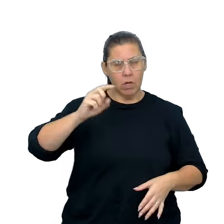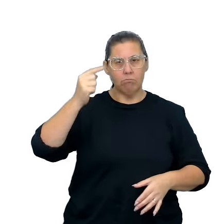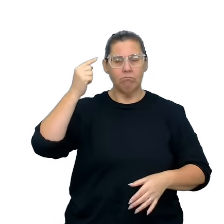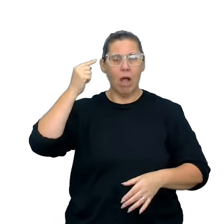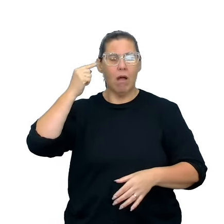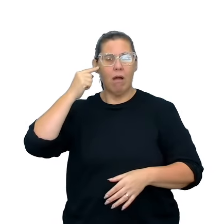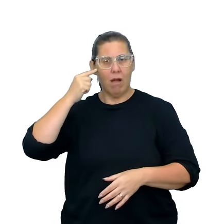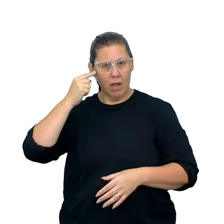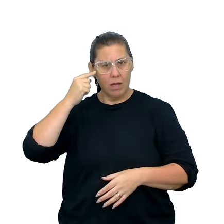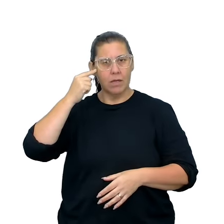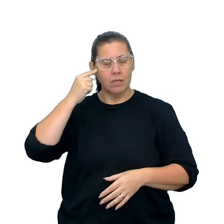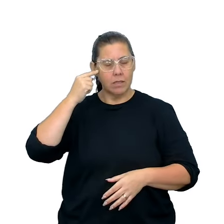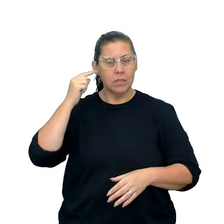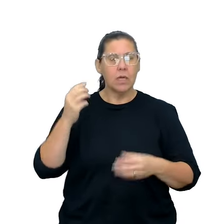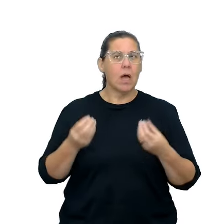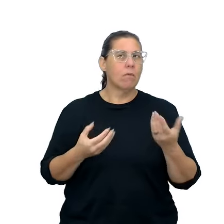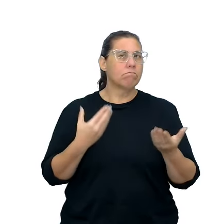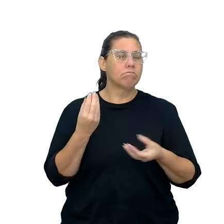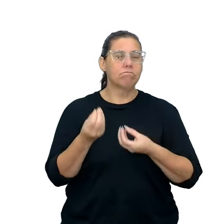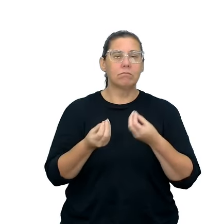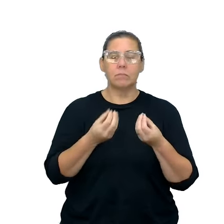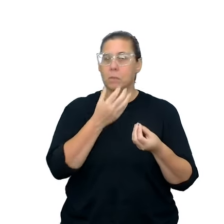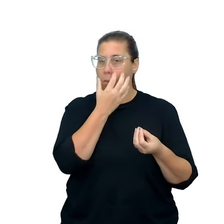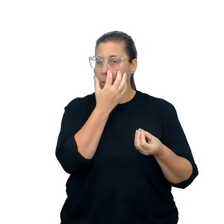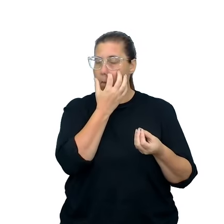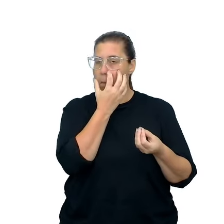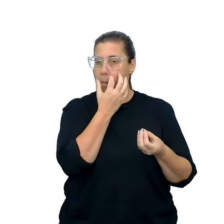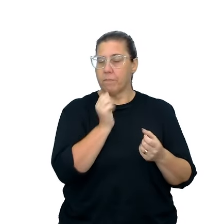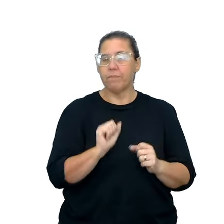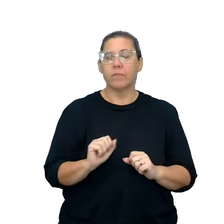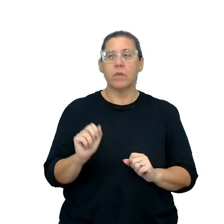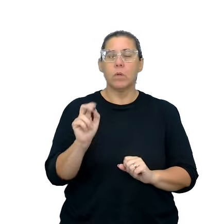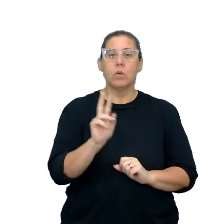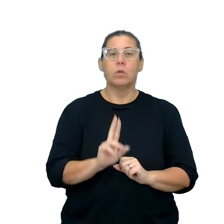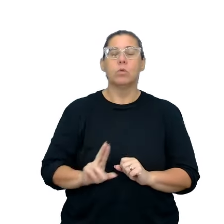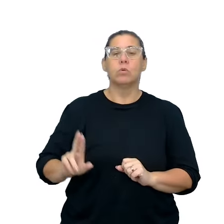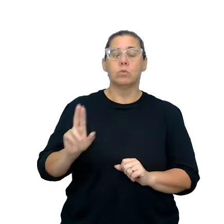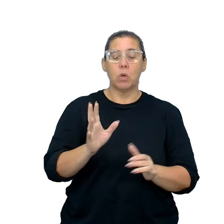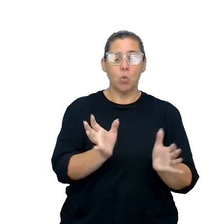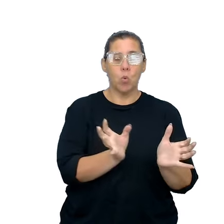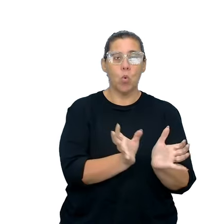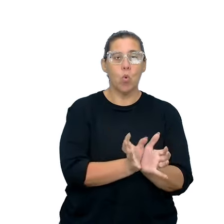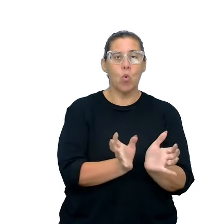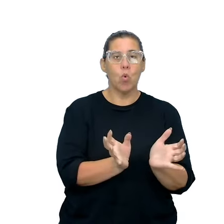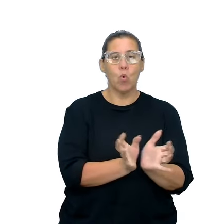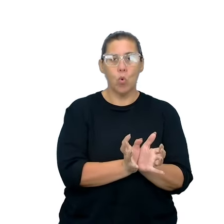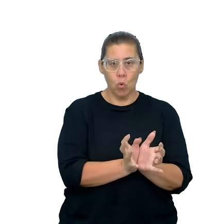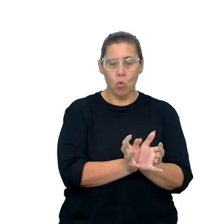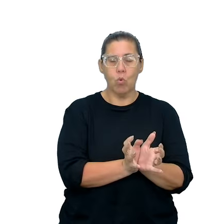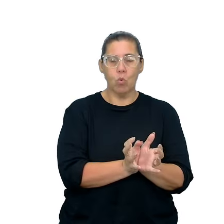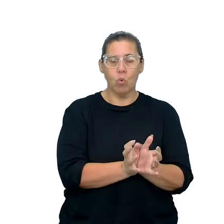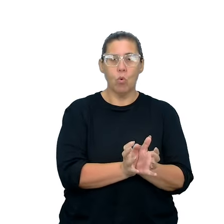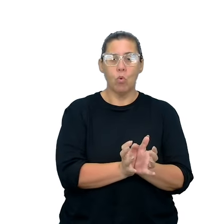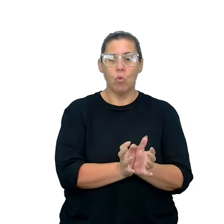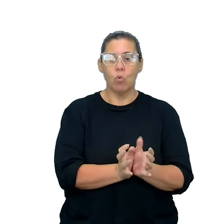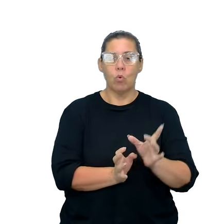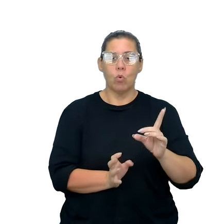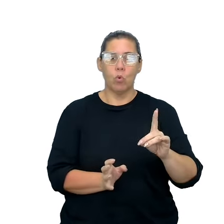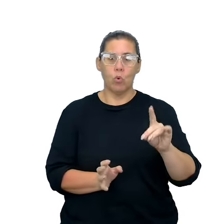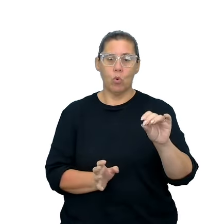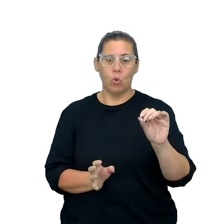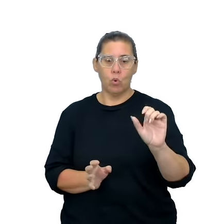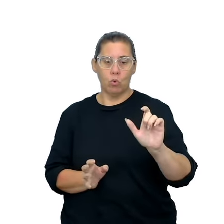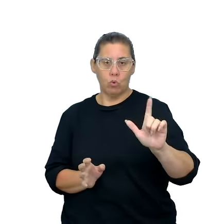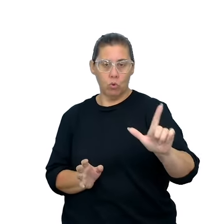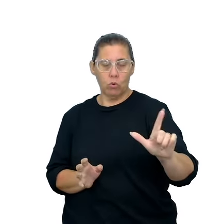pensar na questão desse uso do agrupamento que Dawes e Schneuli